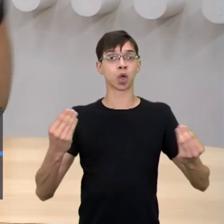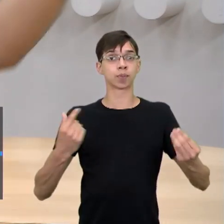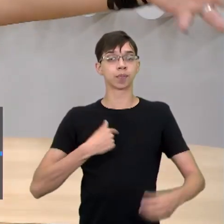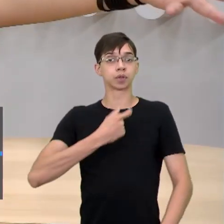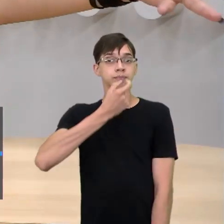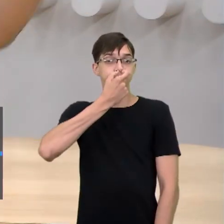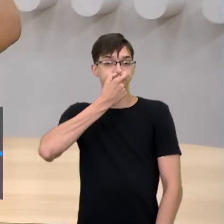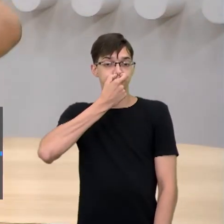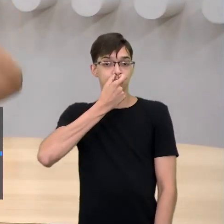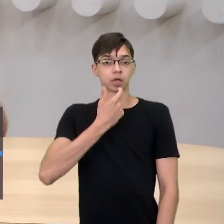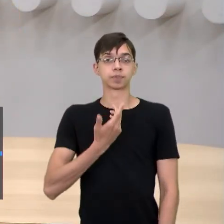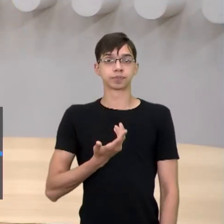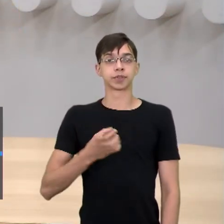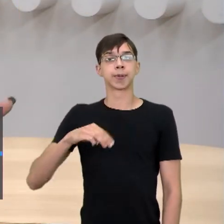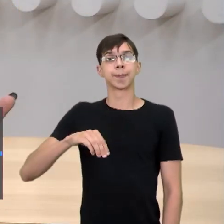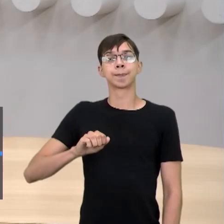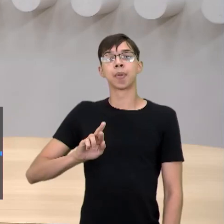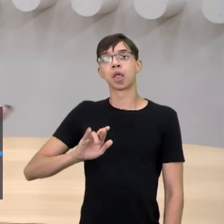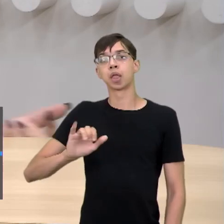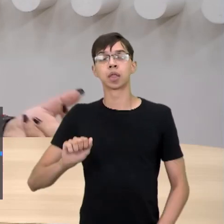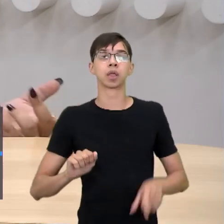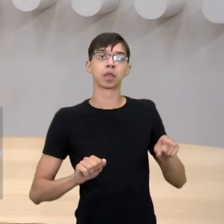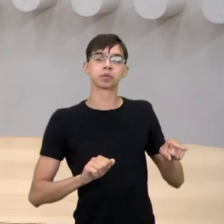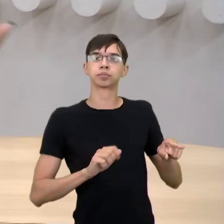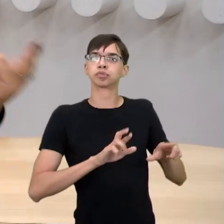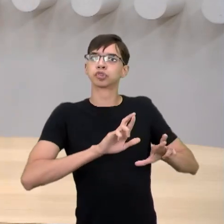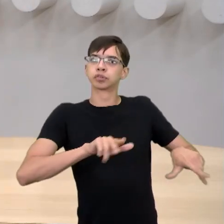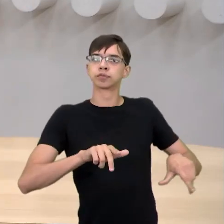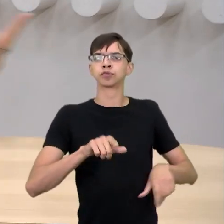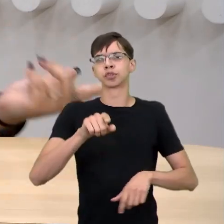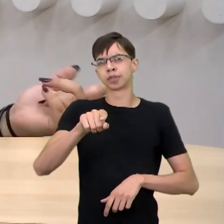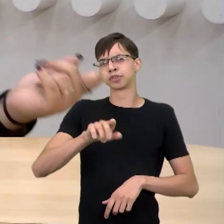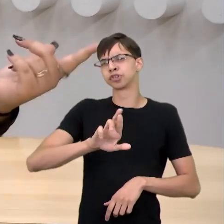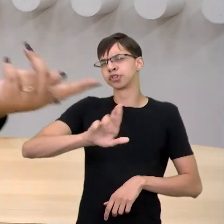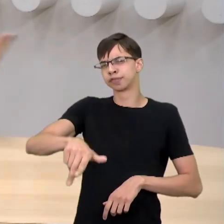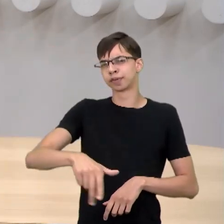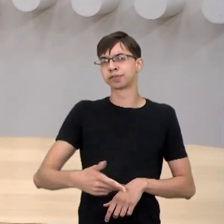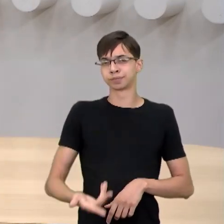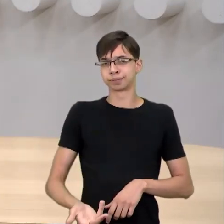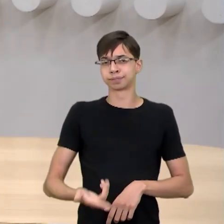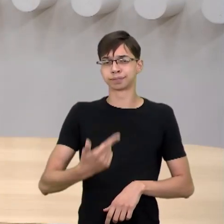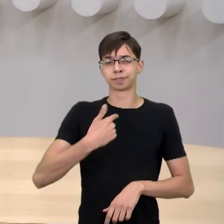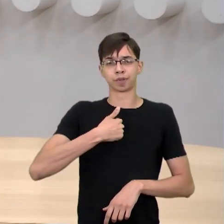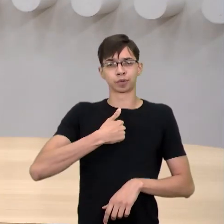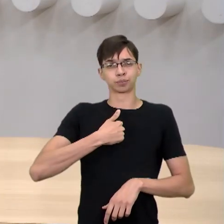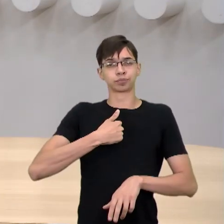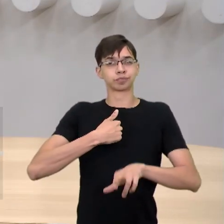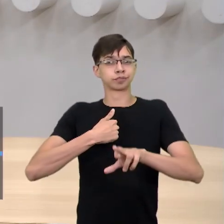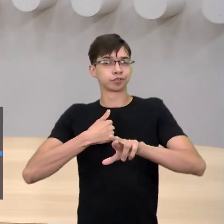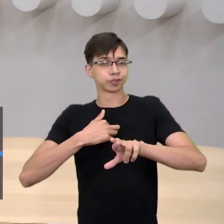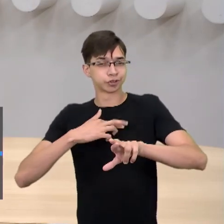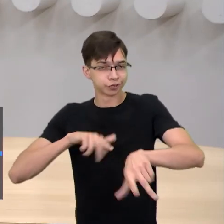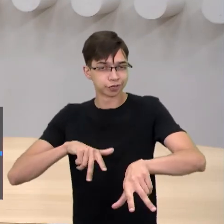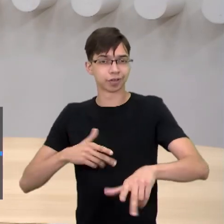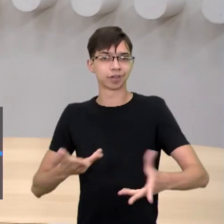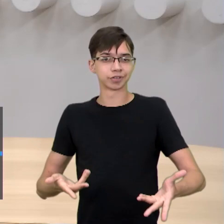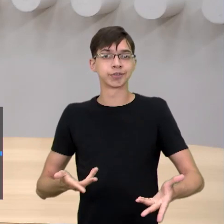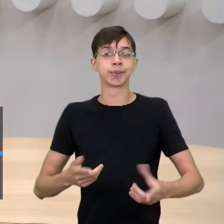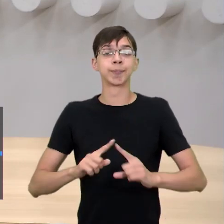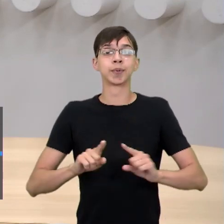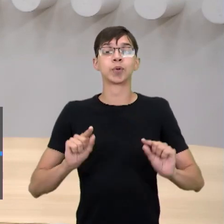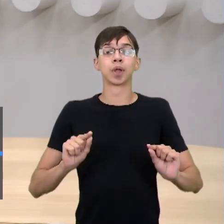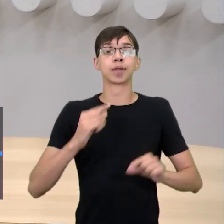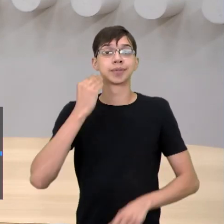ou como a Marília se identifica como Marília, você se identifica como você, porque eu não sei seu nome, então você é você, justamente tem a ver com as experiências que